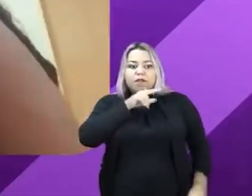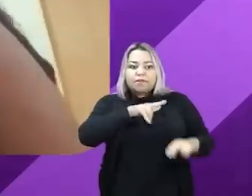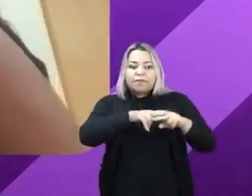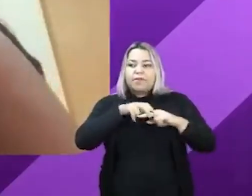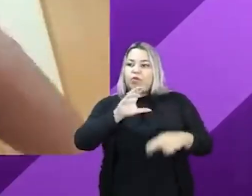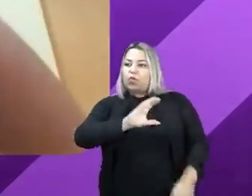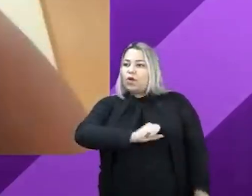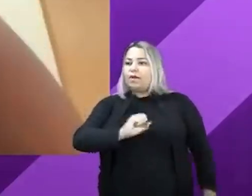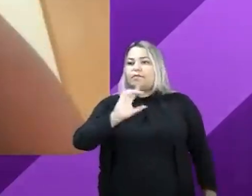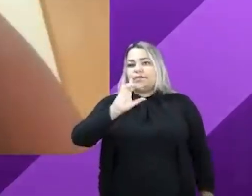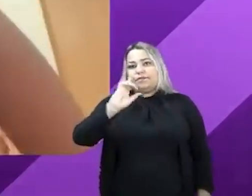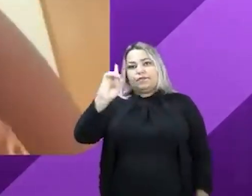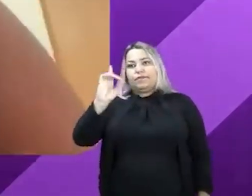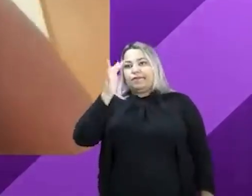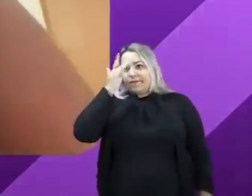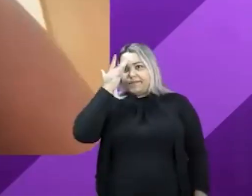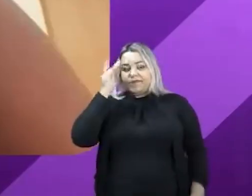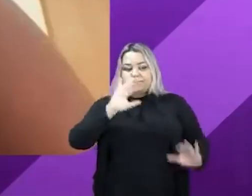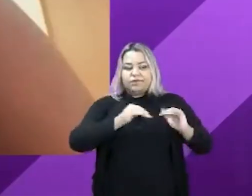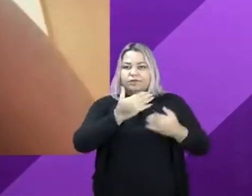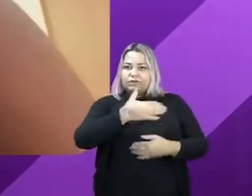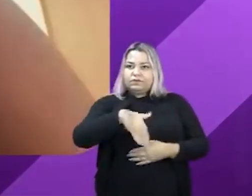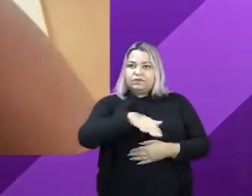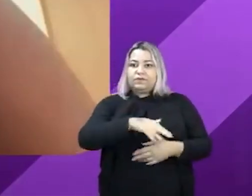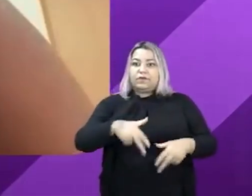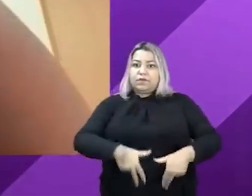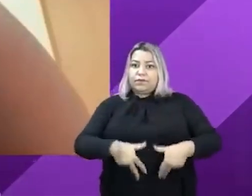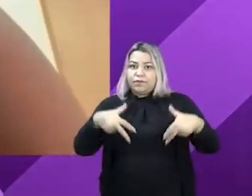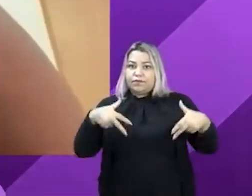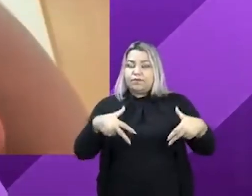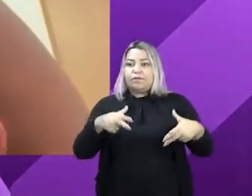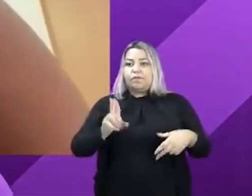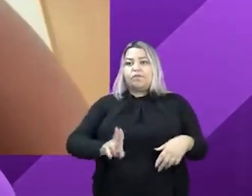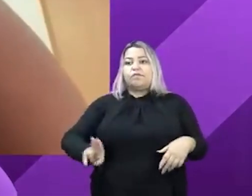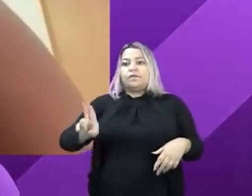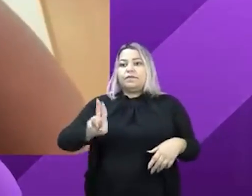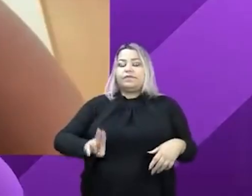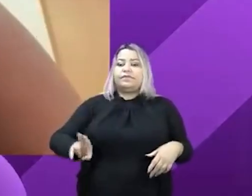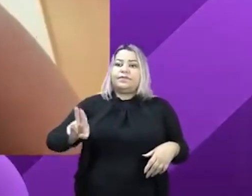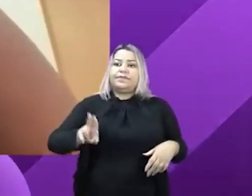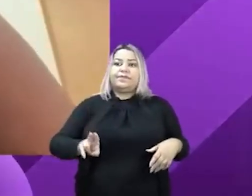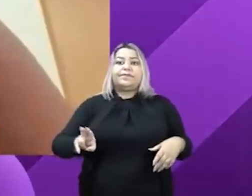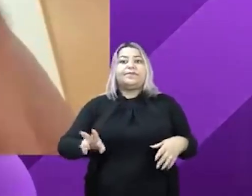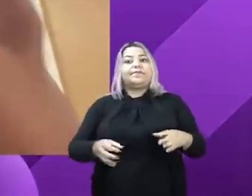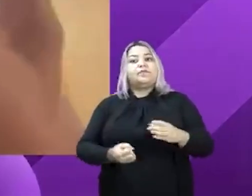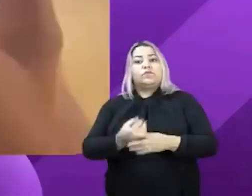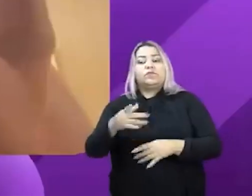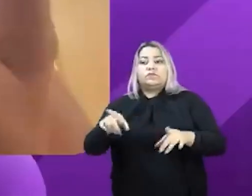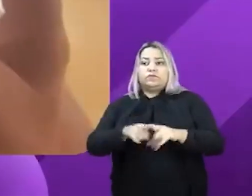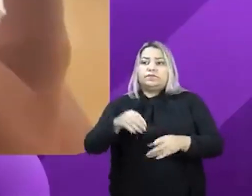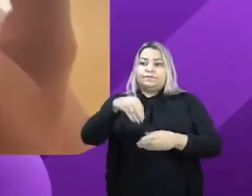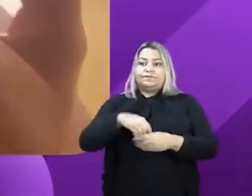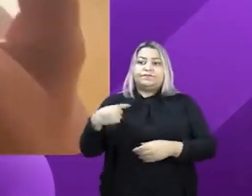uma série só com as pessoas da cultura hip hop, utilizando como atores, mas aí a gente coloca as